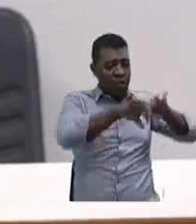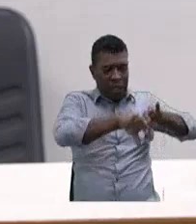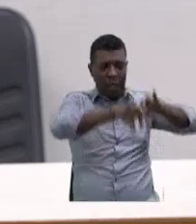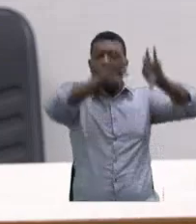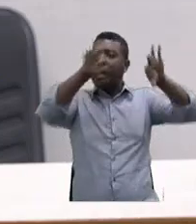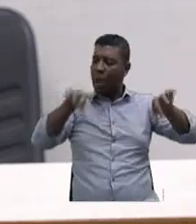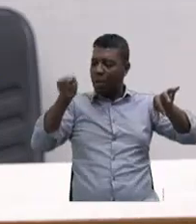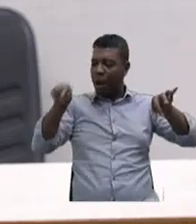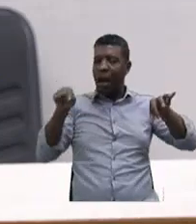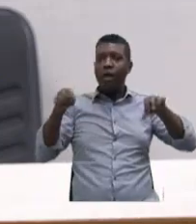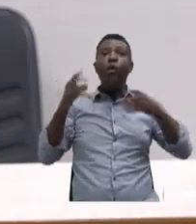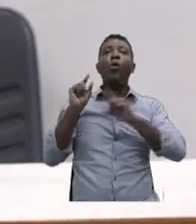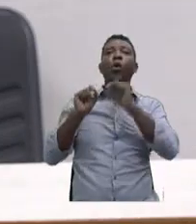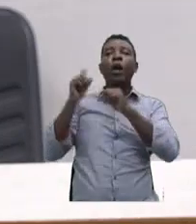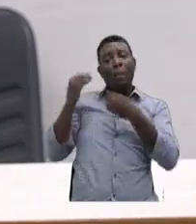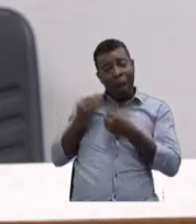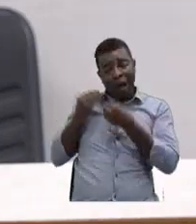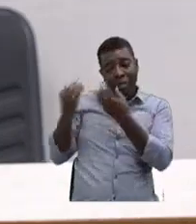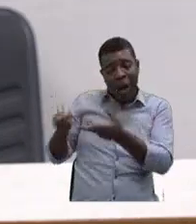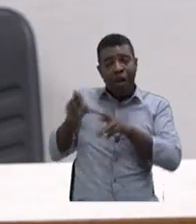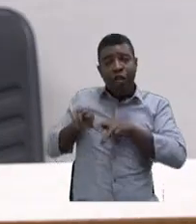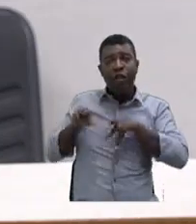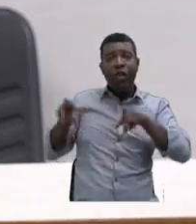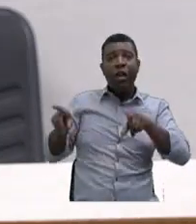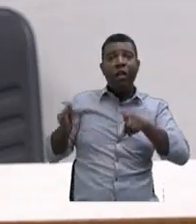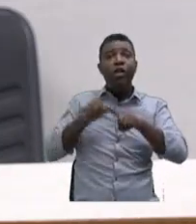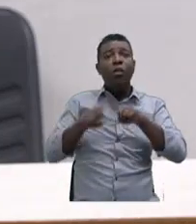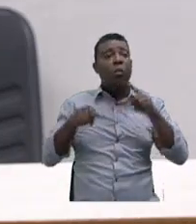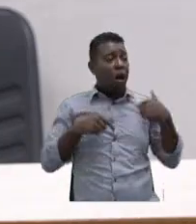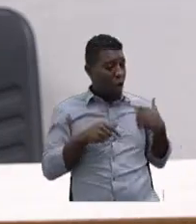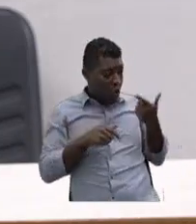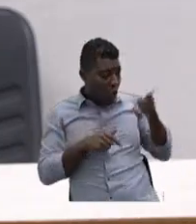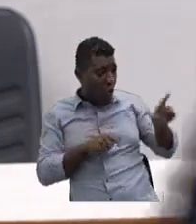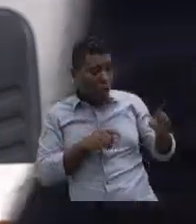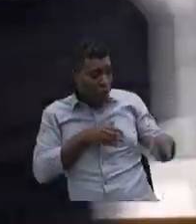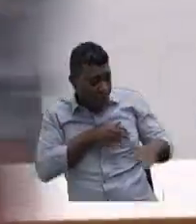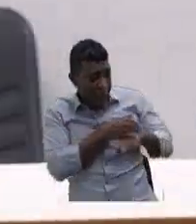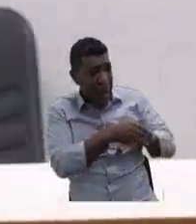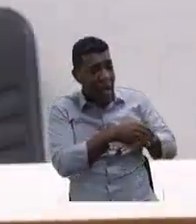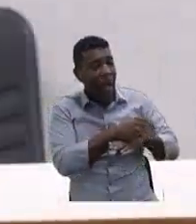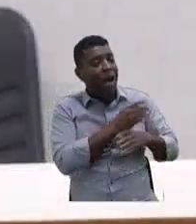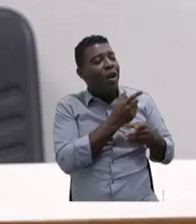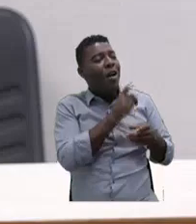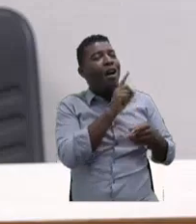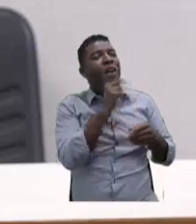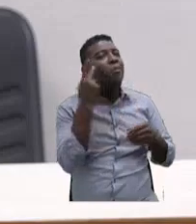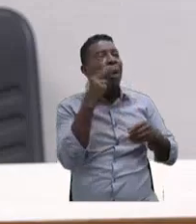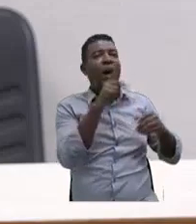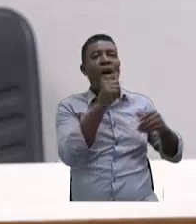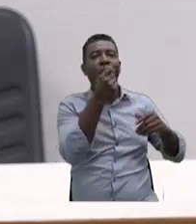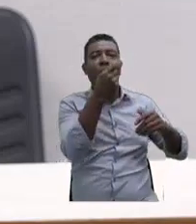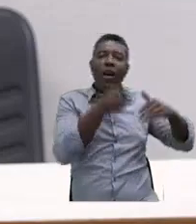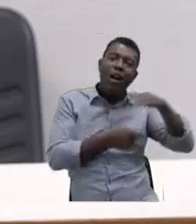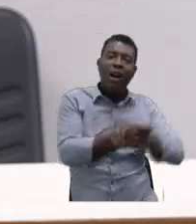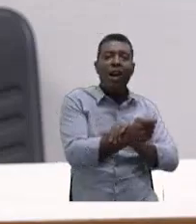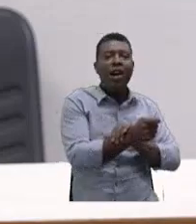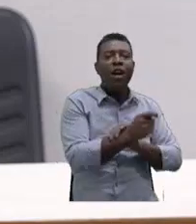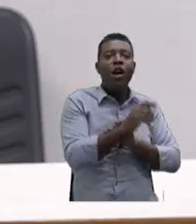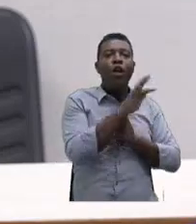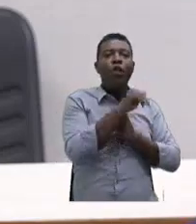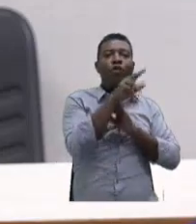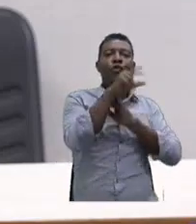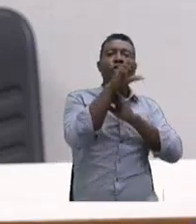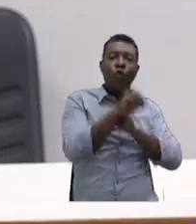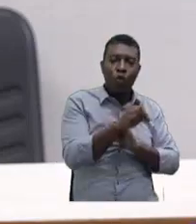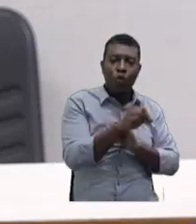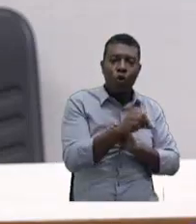tratar de forma diferenciada como emergencial, mas o outro ele já entra para o Fundo Estadual de Cultura. Então, a lei que vai reconhecer e que vai